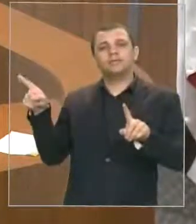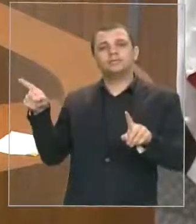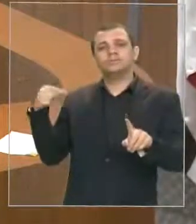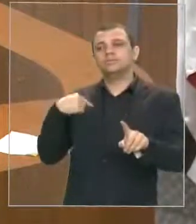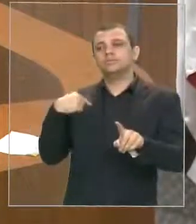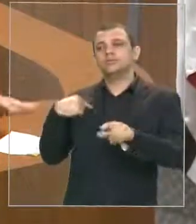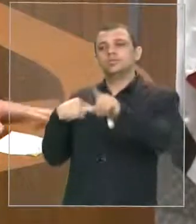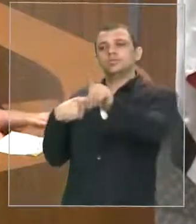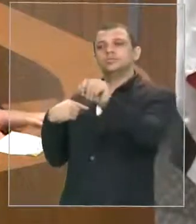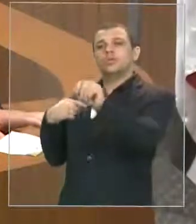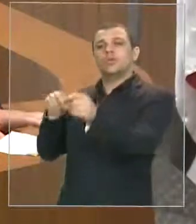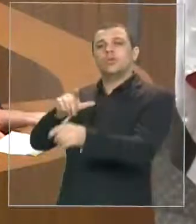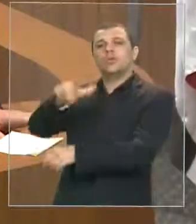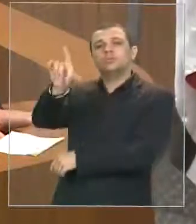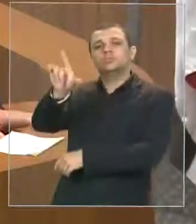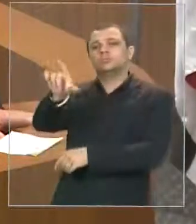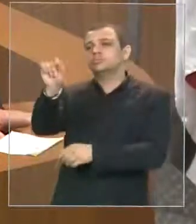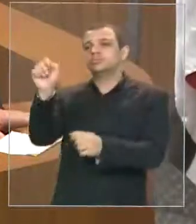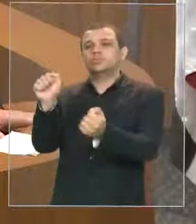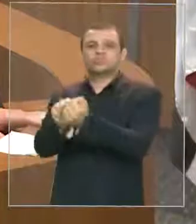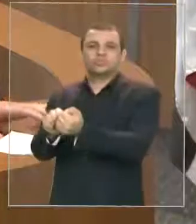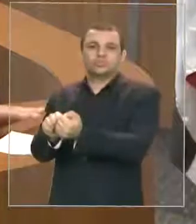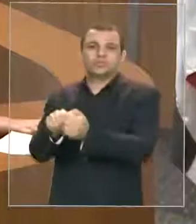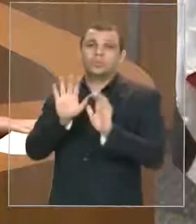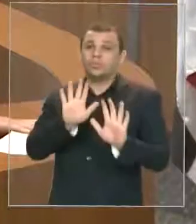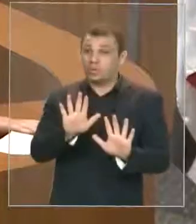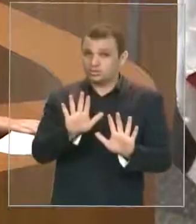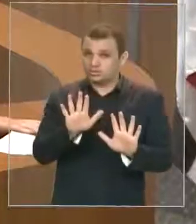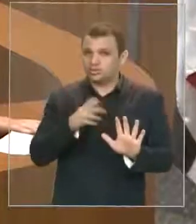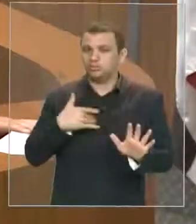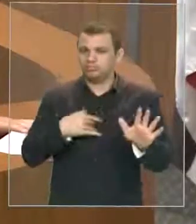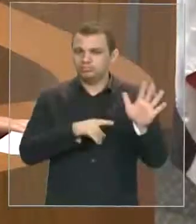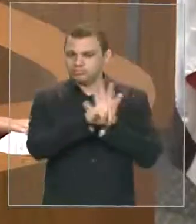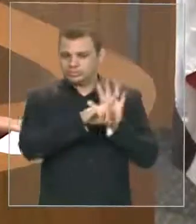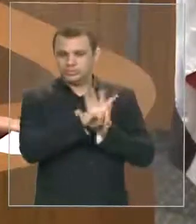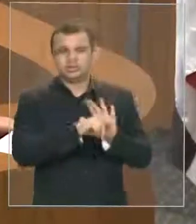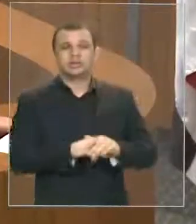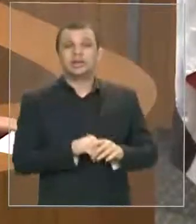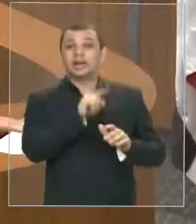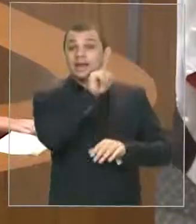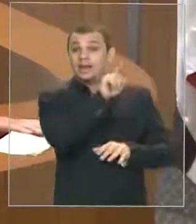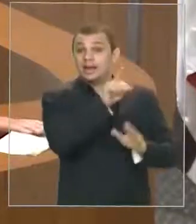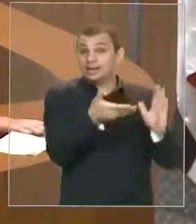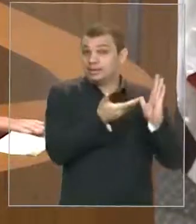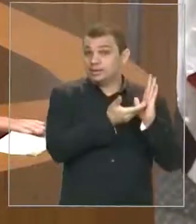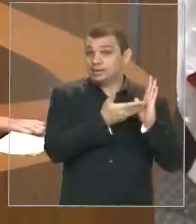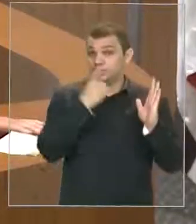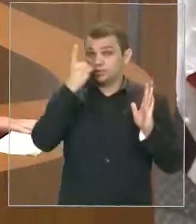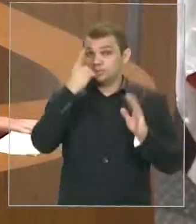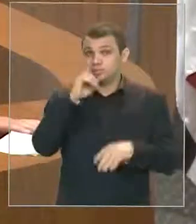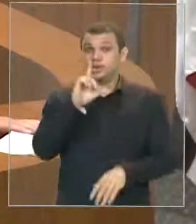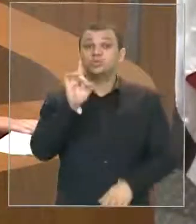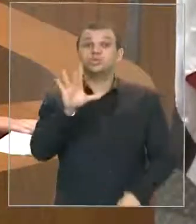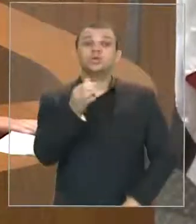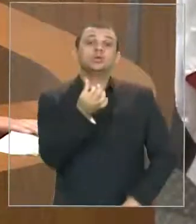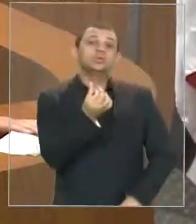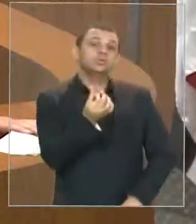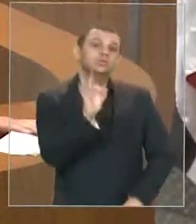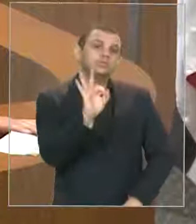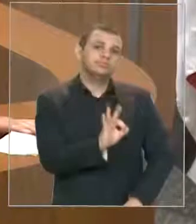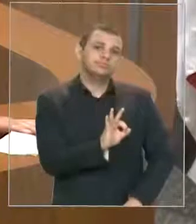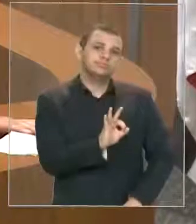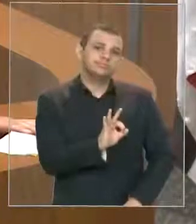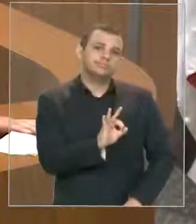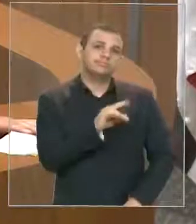Deputados. Somente 6% dos deputados federais que estão na Câmara dos Deputados foram eleitos